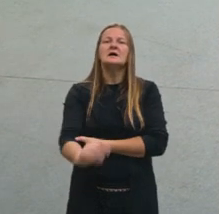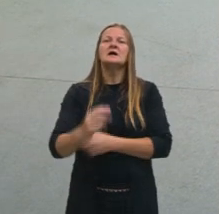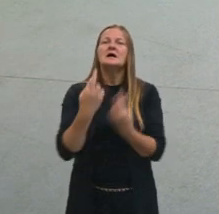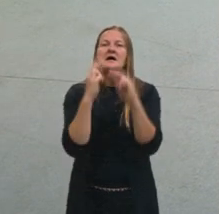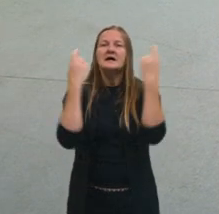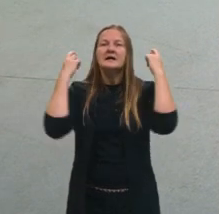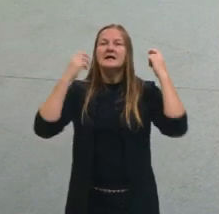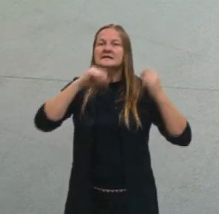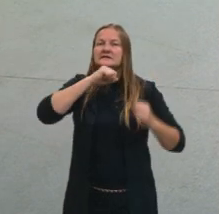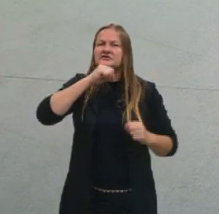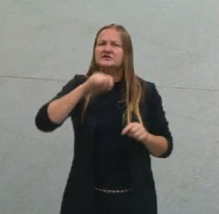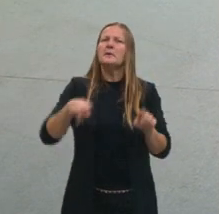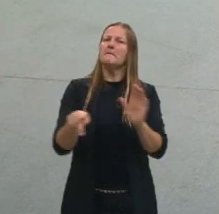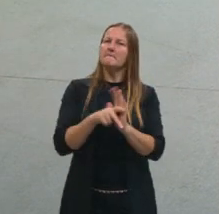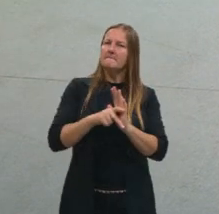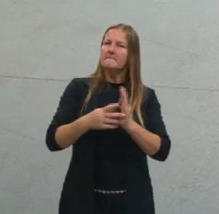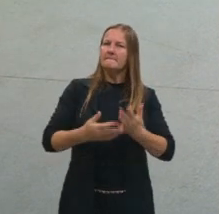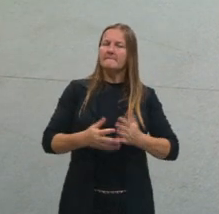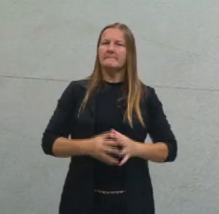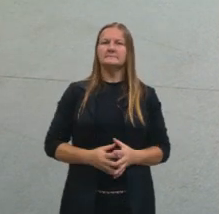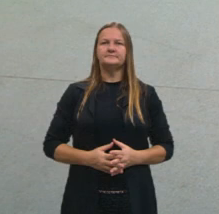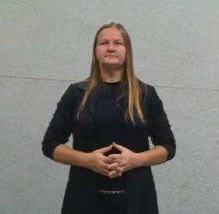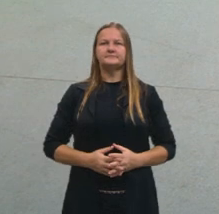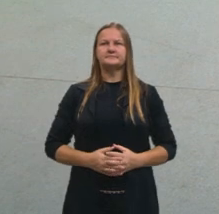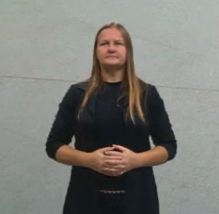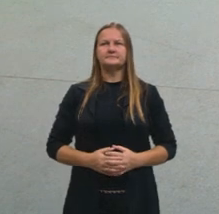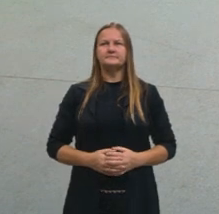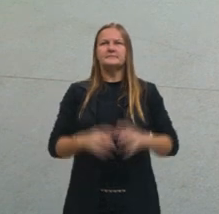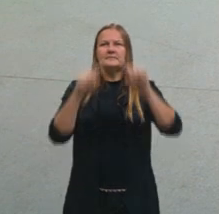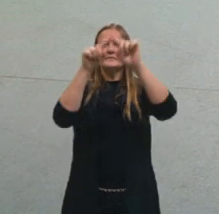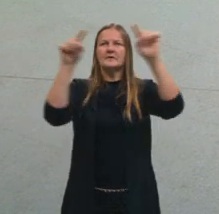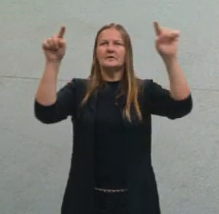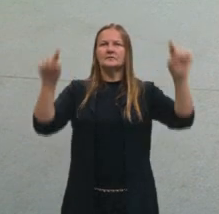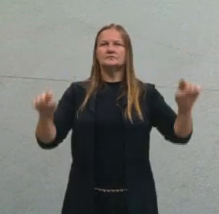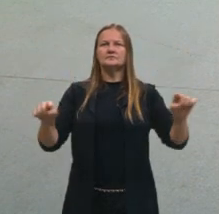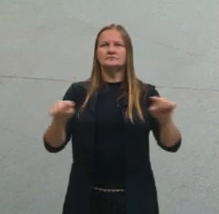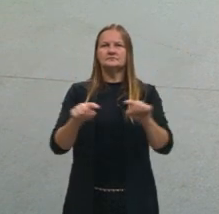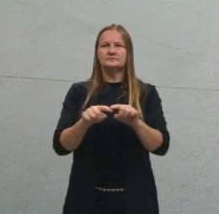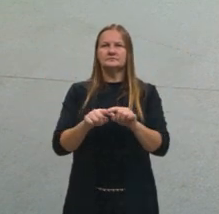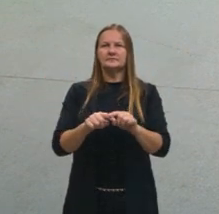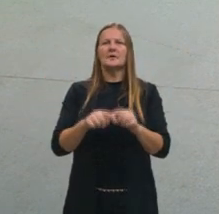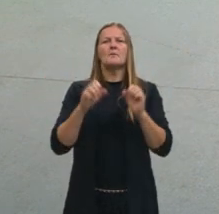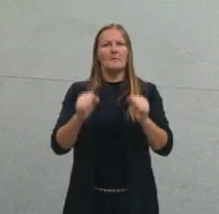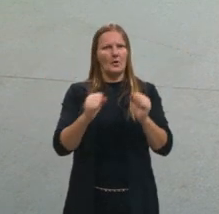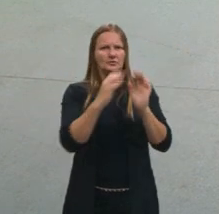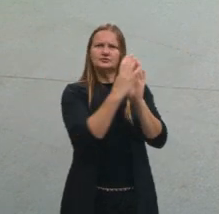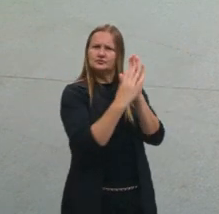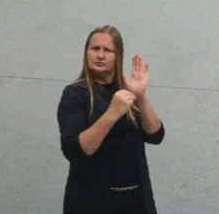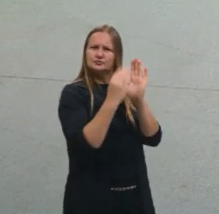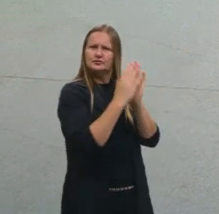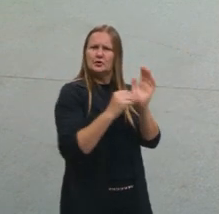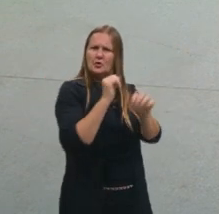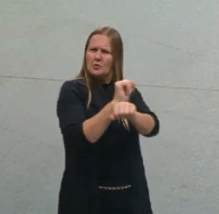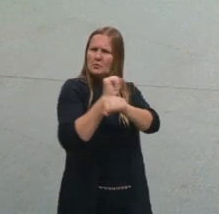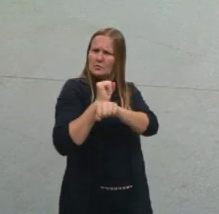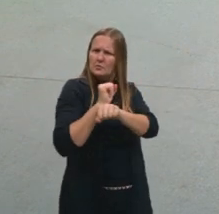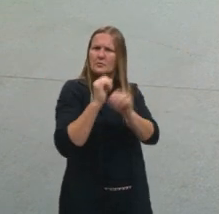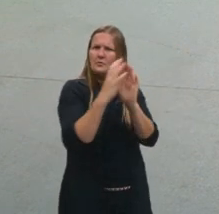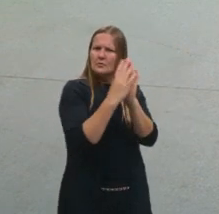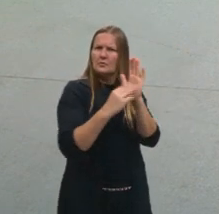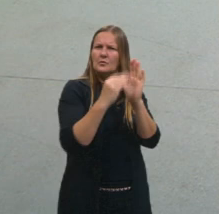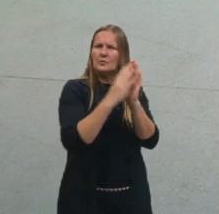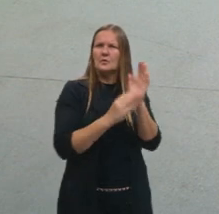em si e para isso eu coloquei aqui no nosso quadro Então se vocês quiserem copiar dá uma pousada aí no vídeo